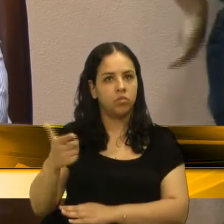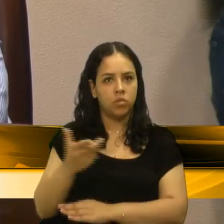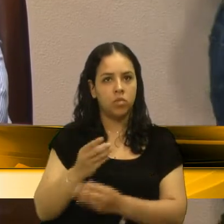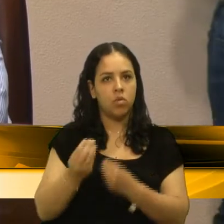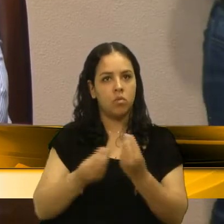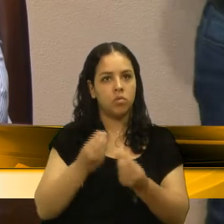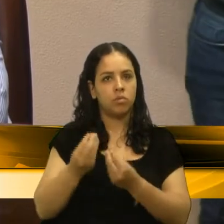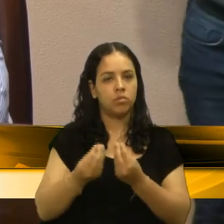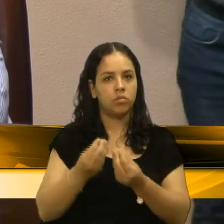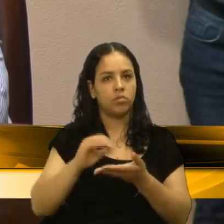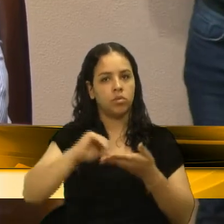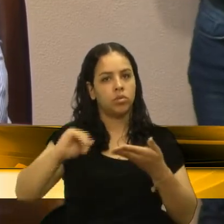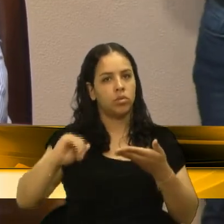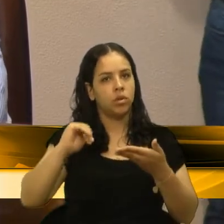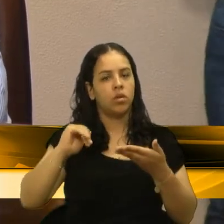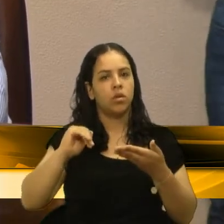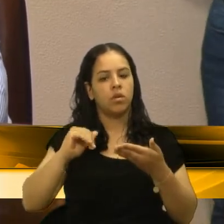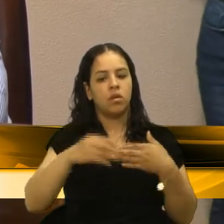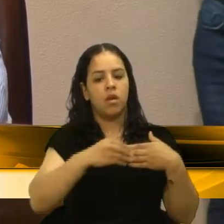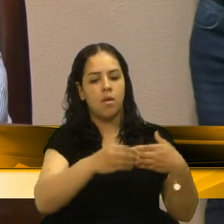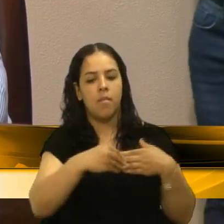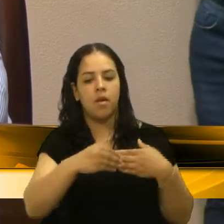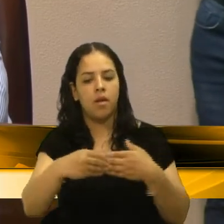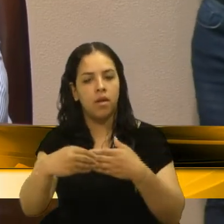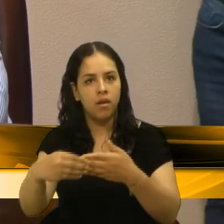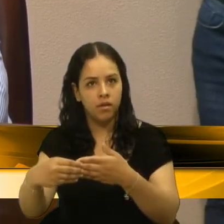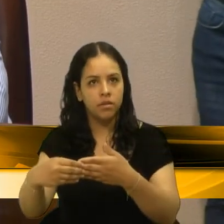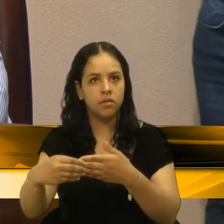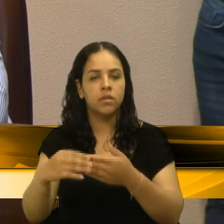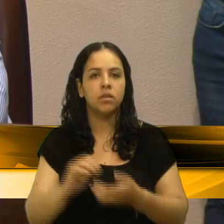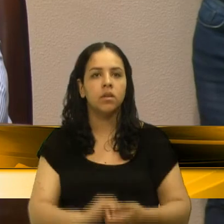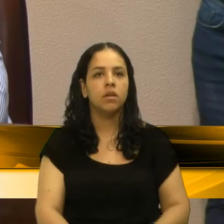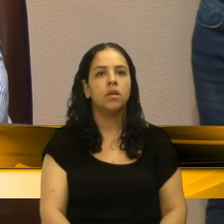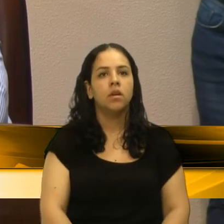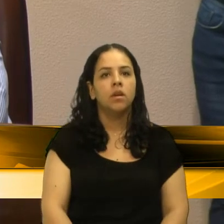defere que sejam encaminhados os documentos?